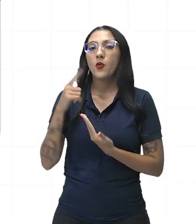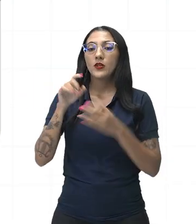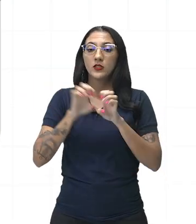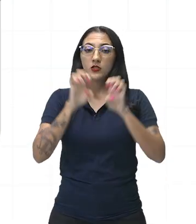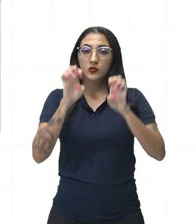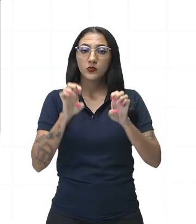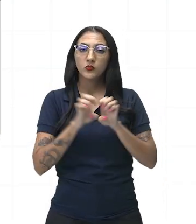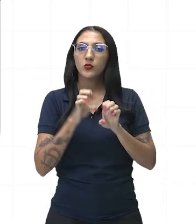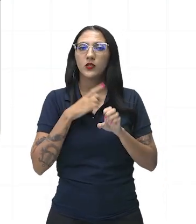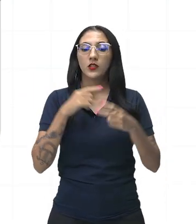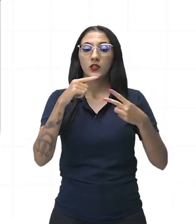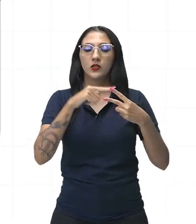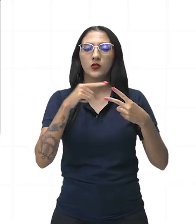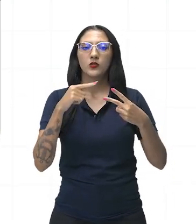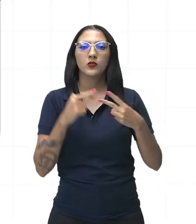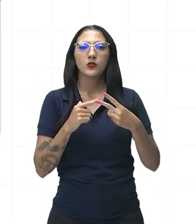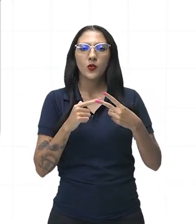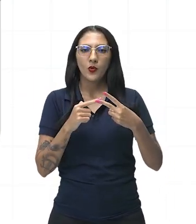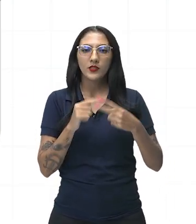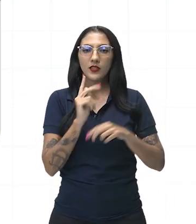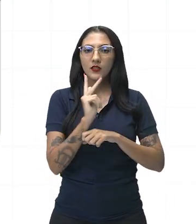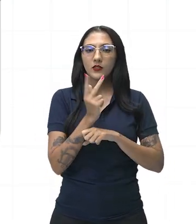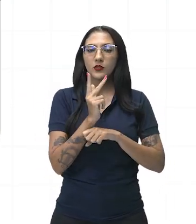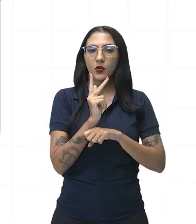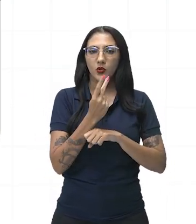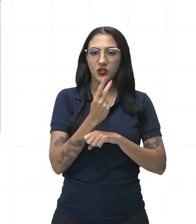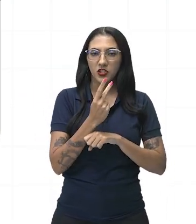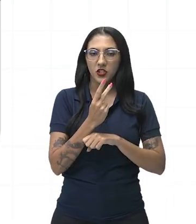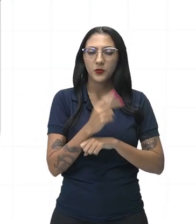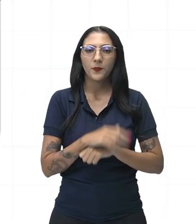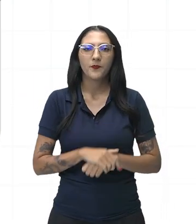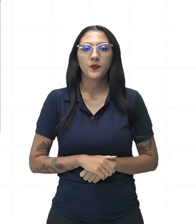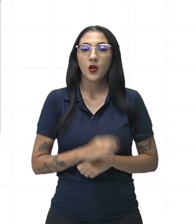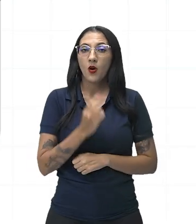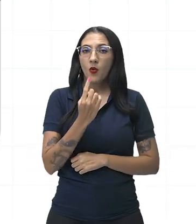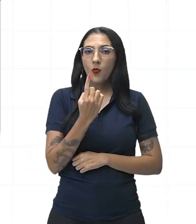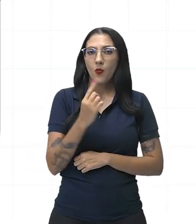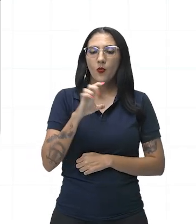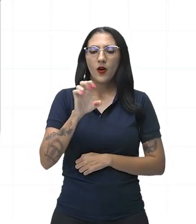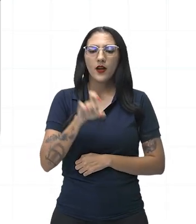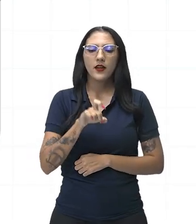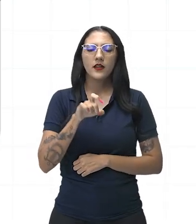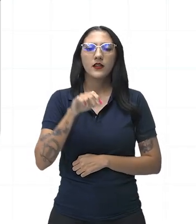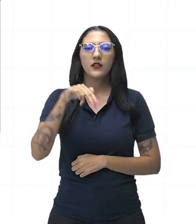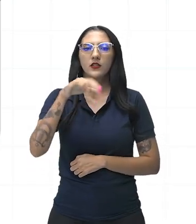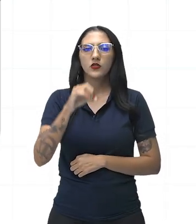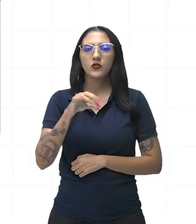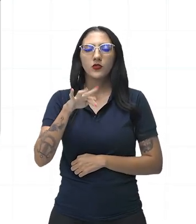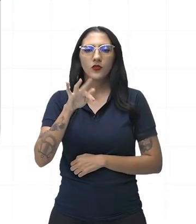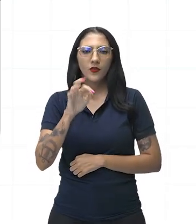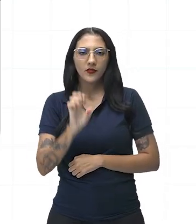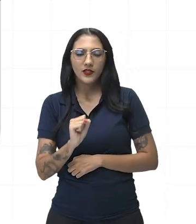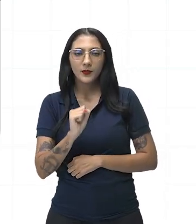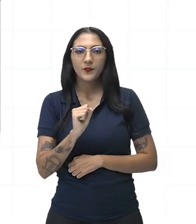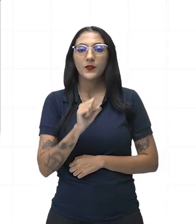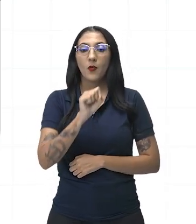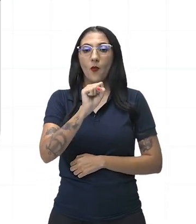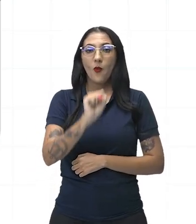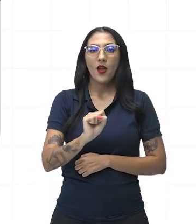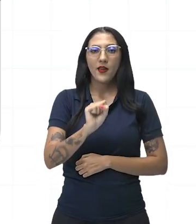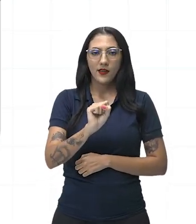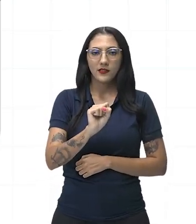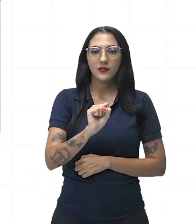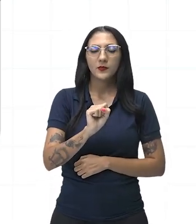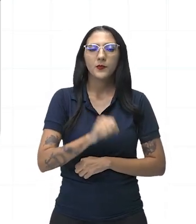2 hidrogênios, representados pelo H, um enxofre, representado pelo símbolo S, em amarelo ao